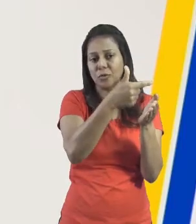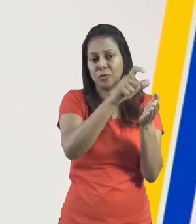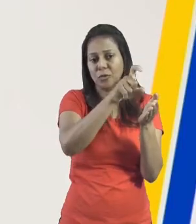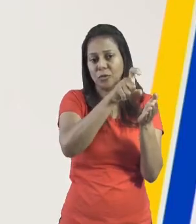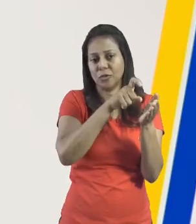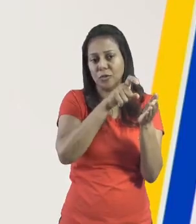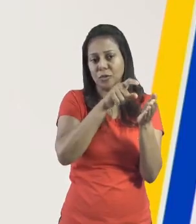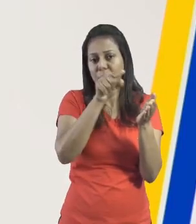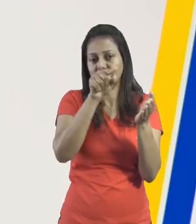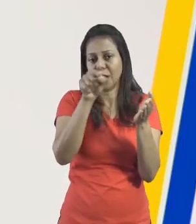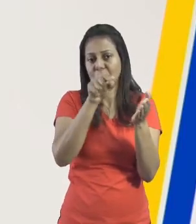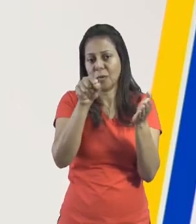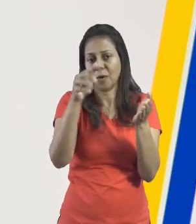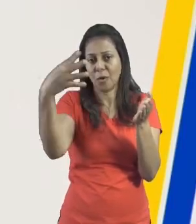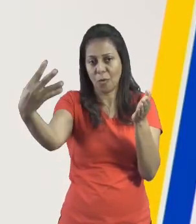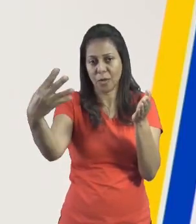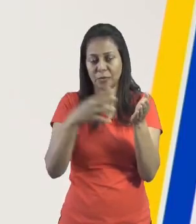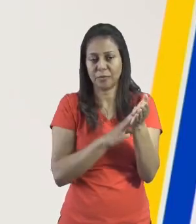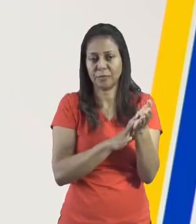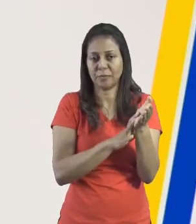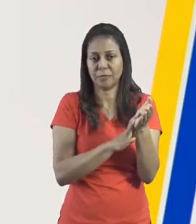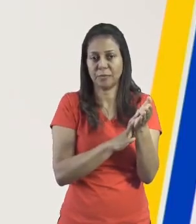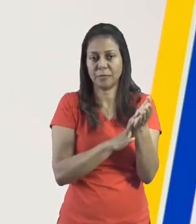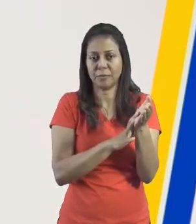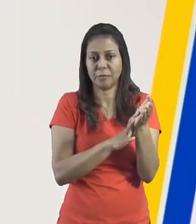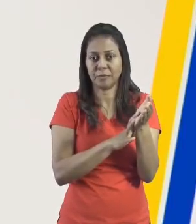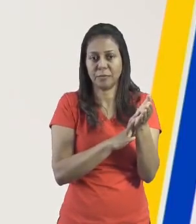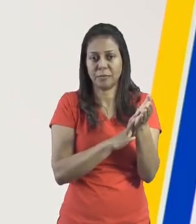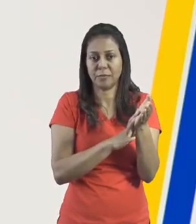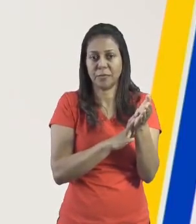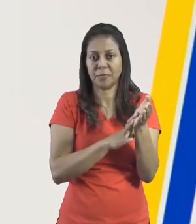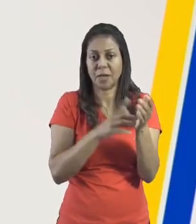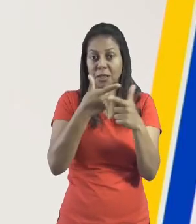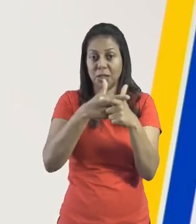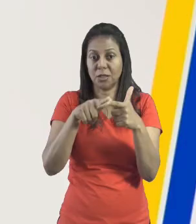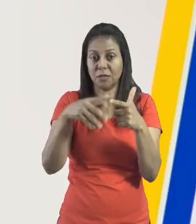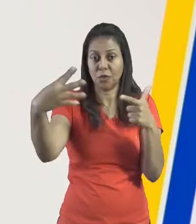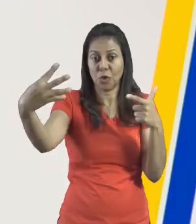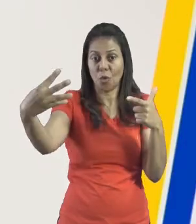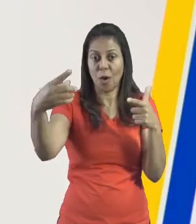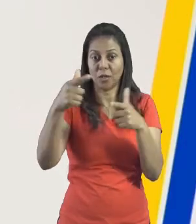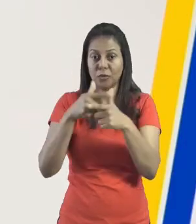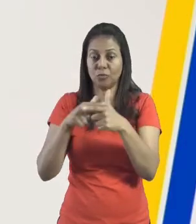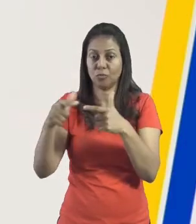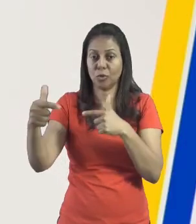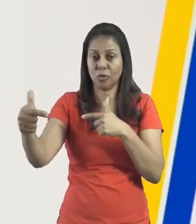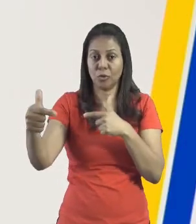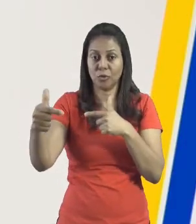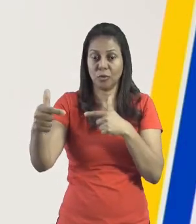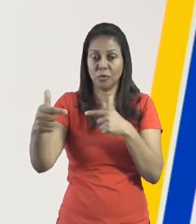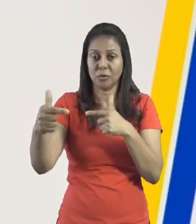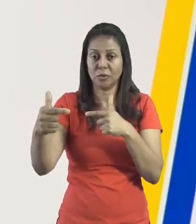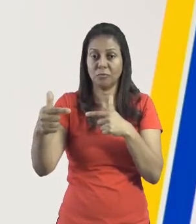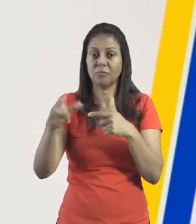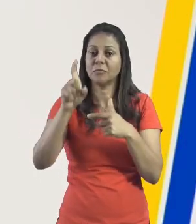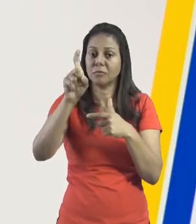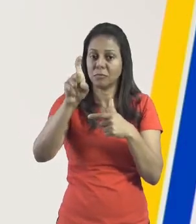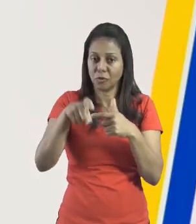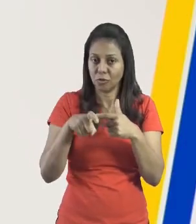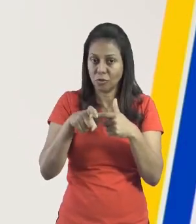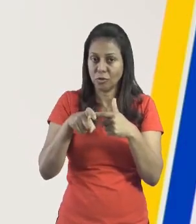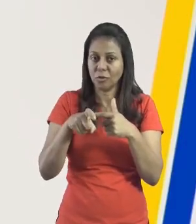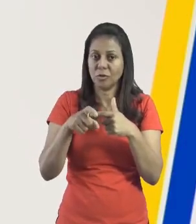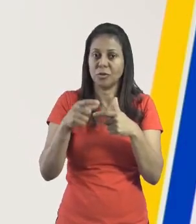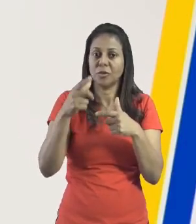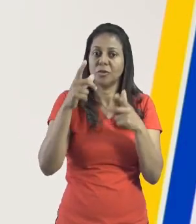é igual a 4, e depois, dividindo 4 por 2, obtemos x igual